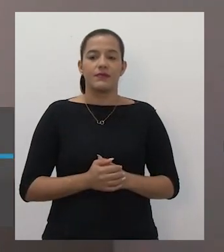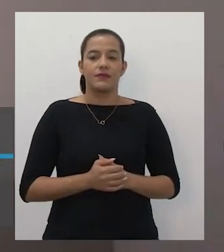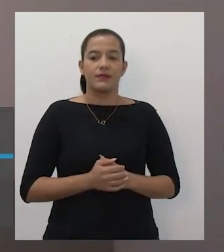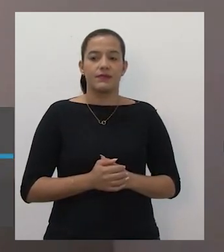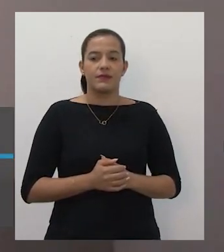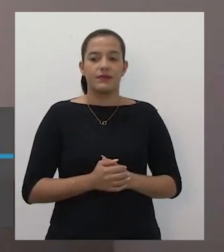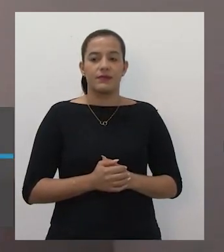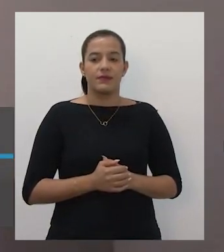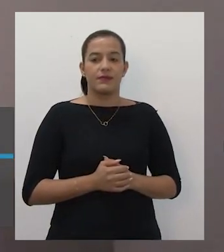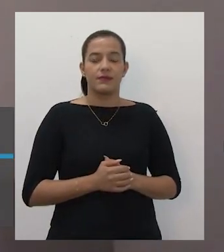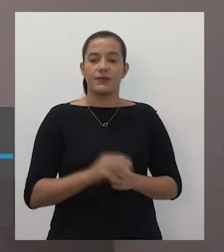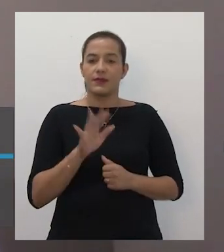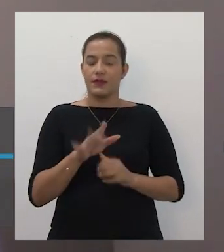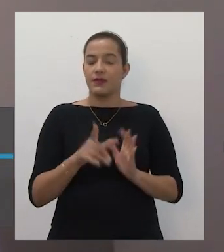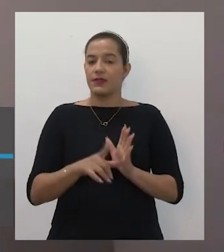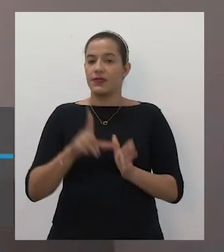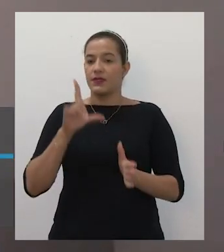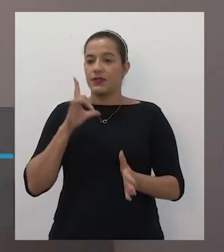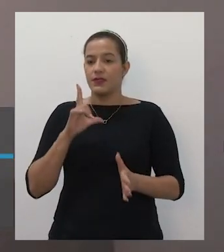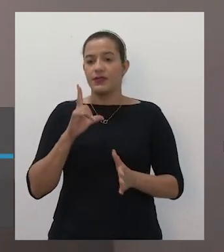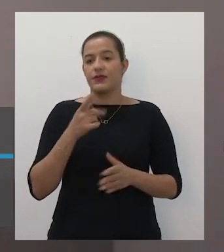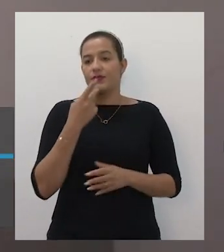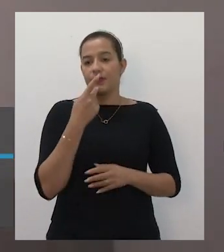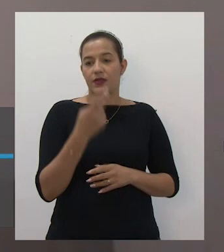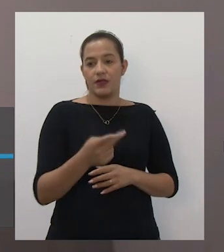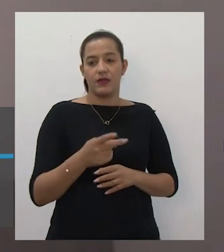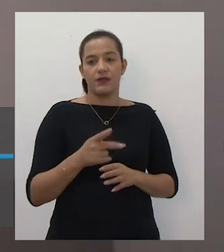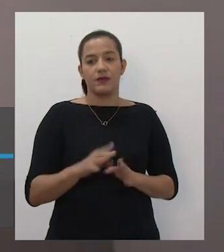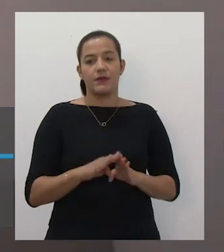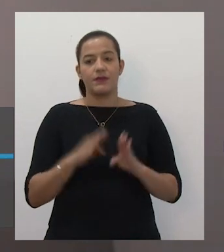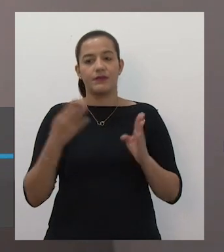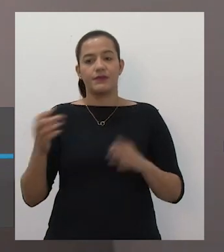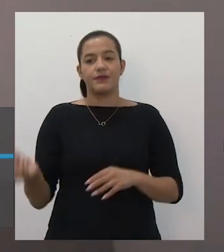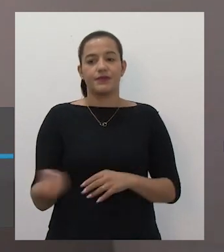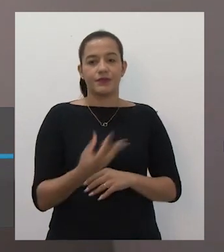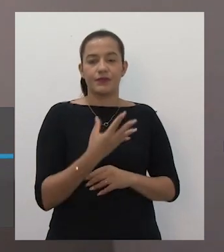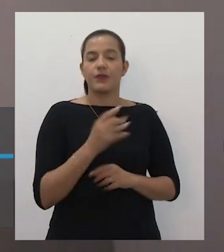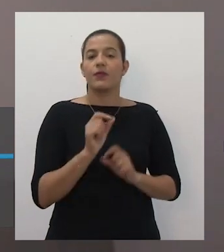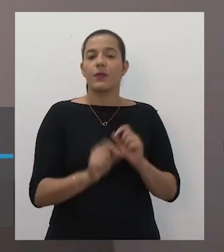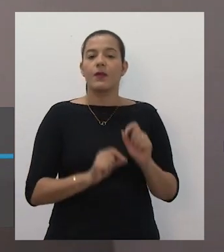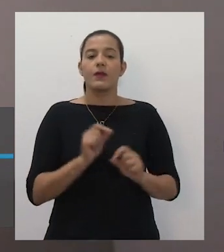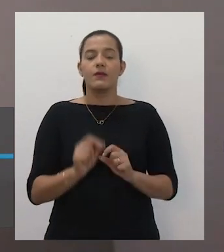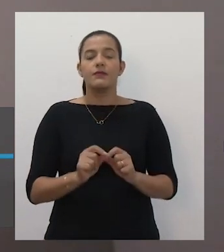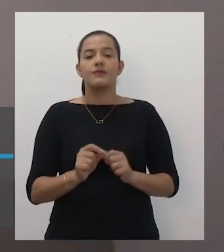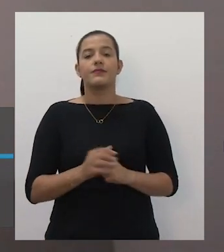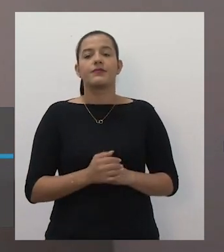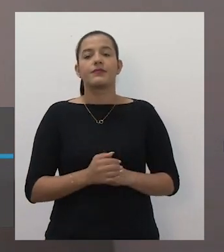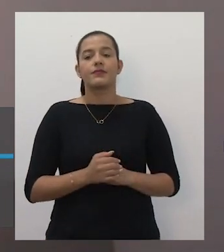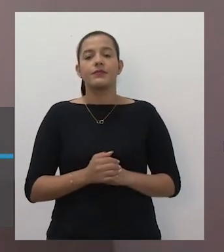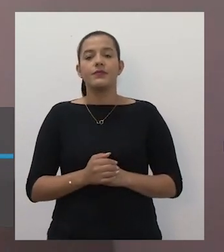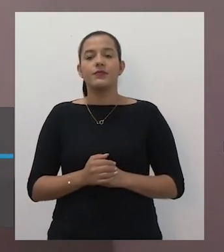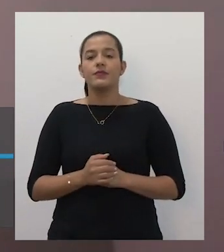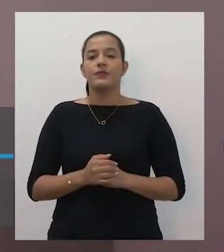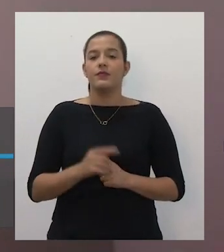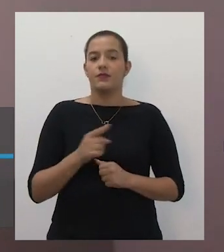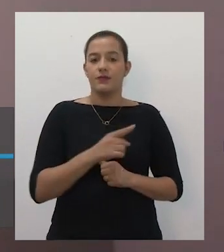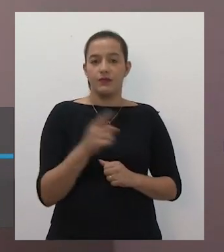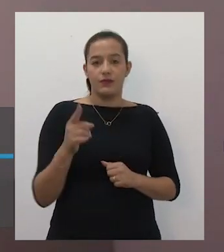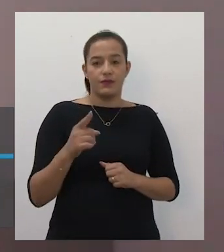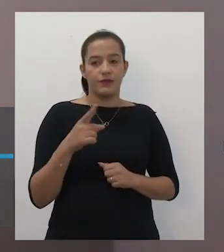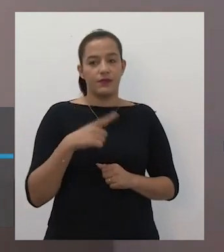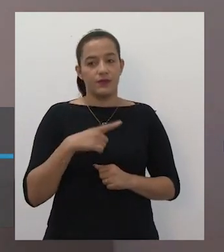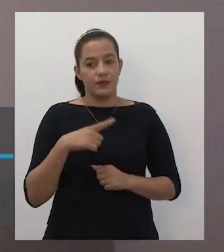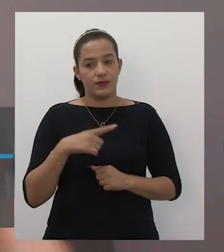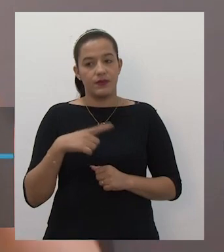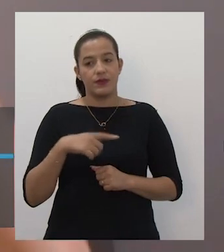E aí, antes de falar sobre abertura ao novo, mas um pouco também relacionado, você é de Santos, eu amo